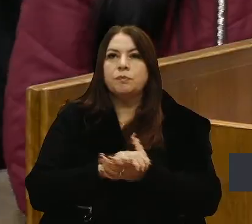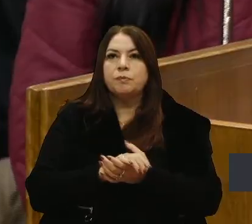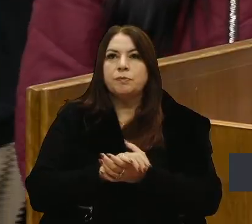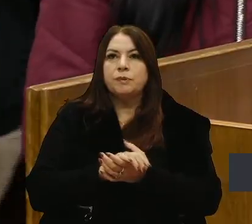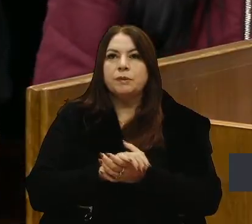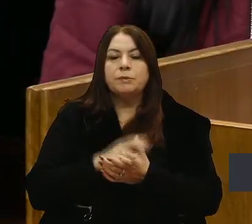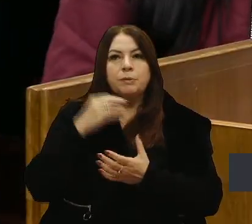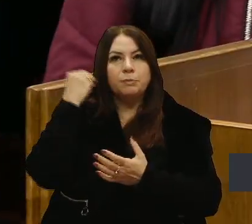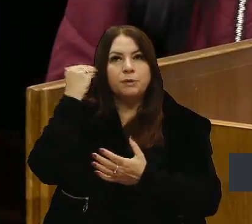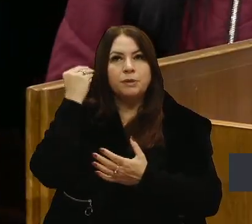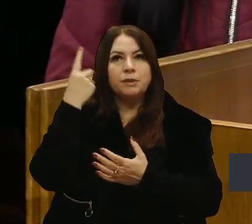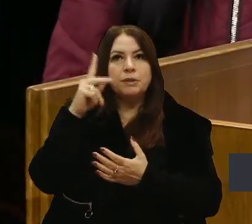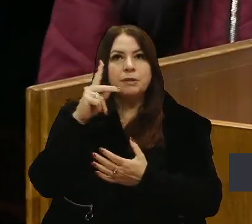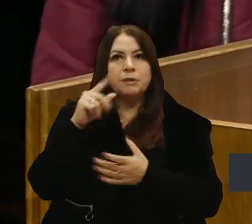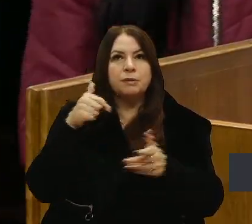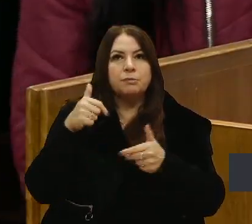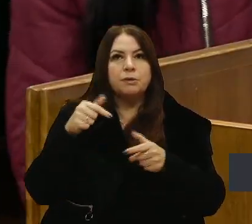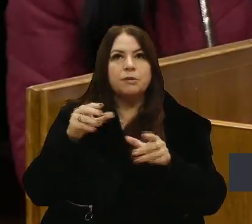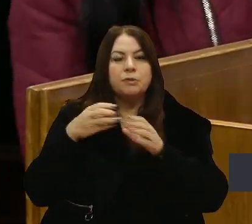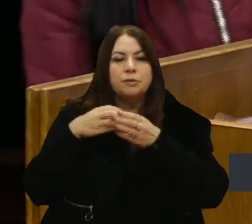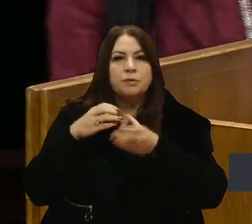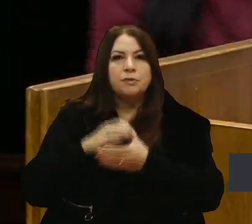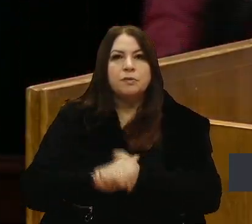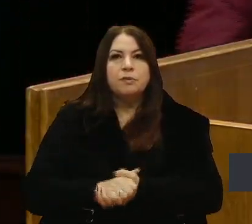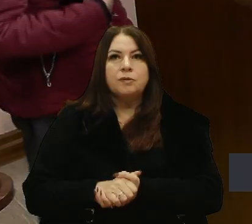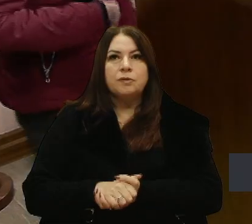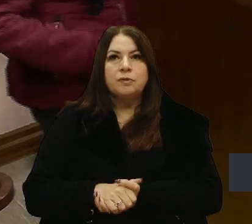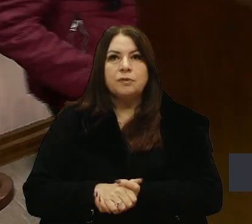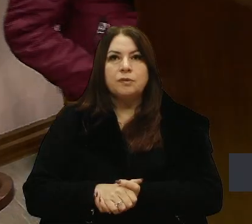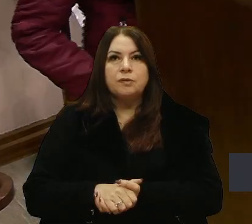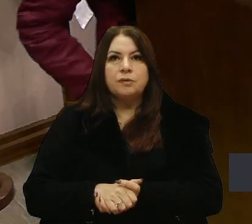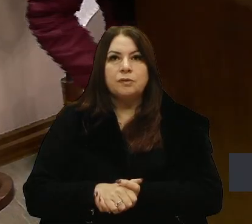sobre a experiência dela no serviço de convivência.